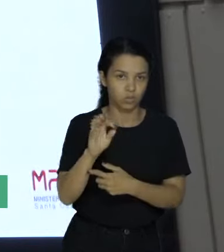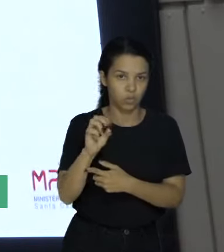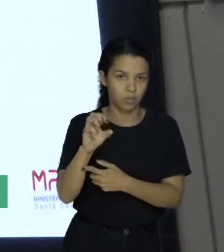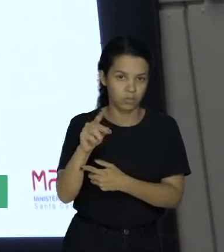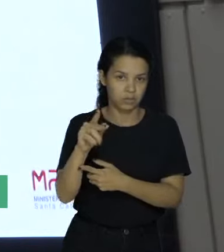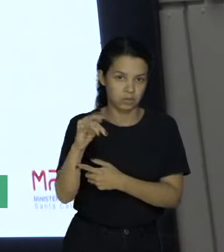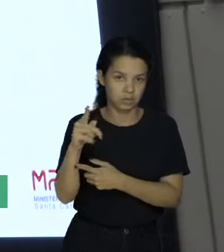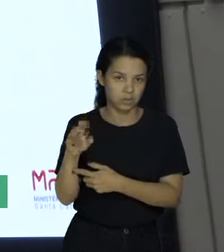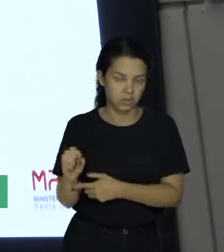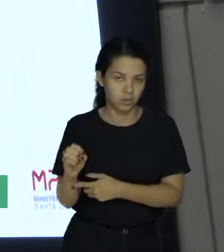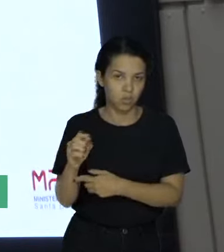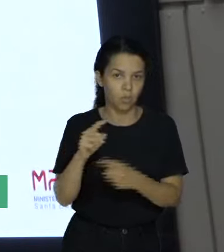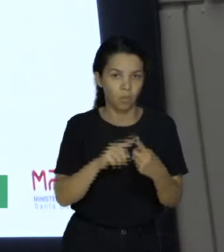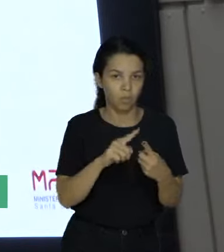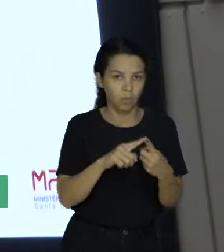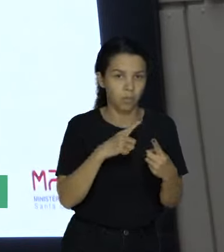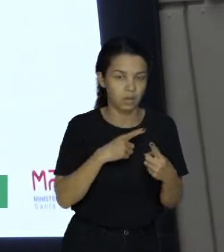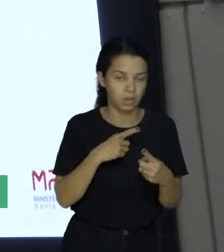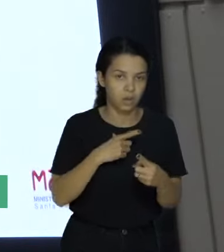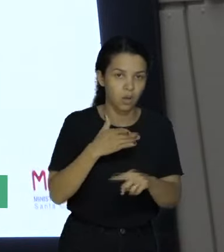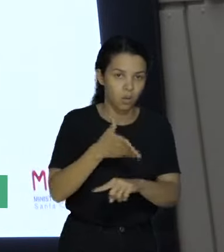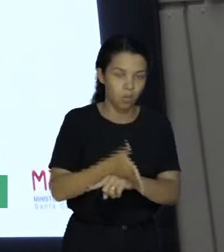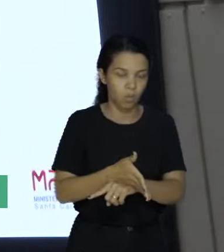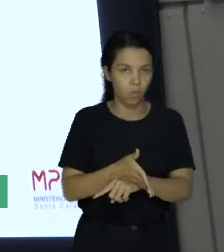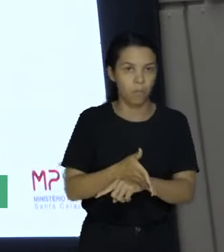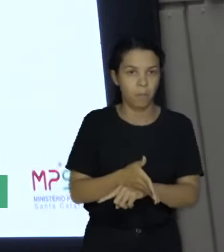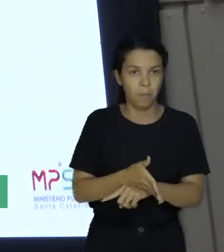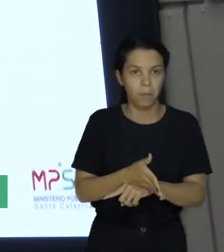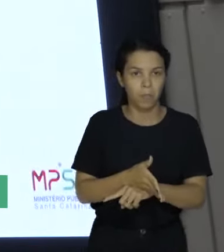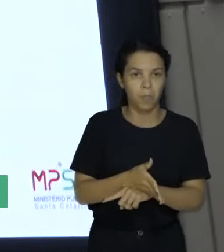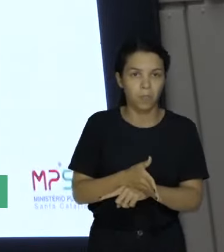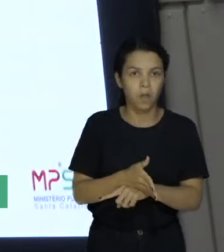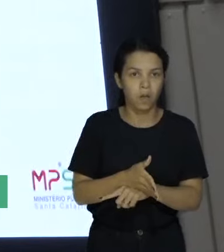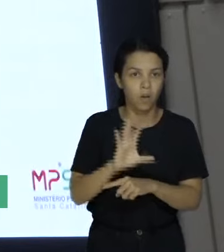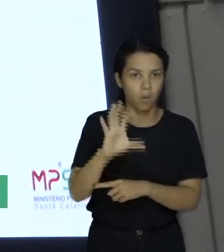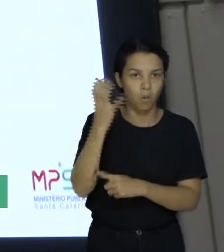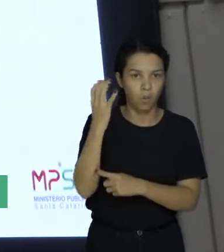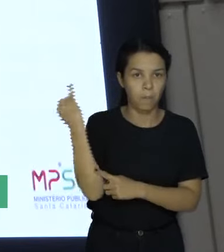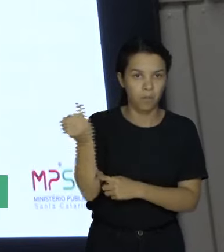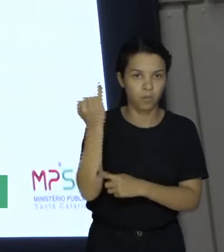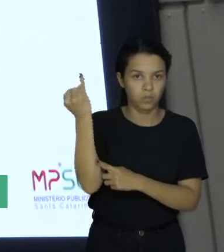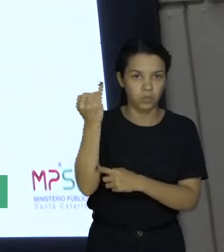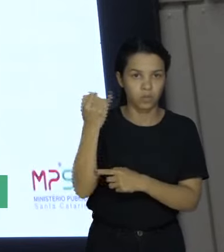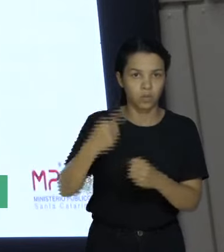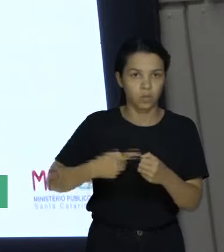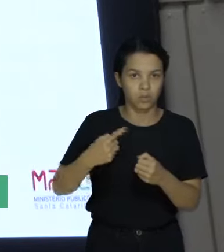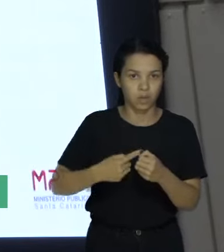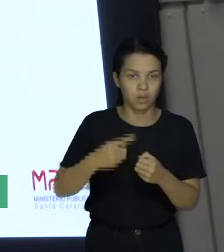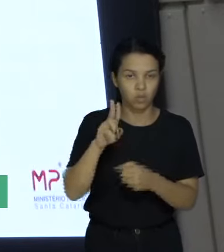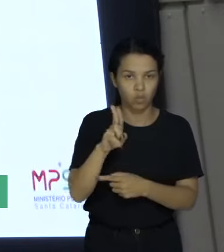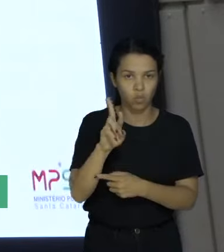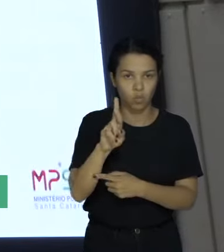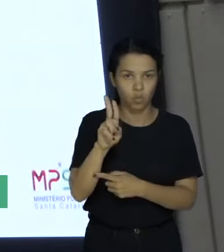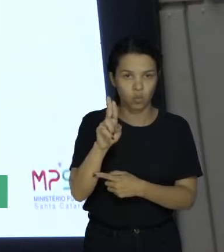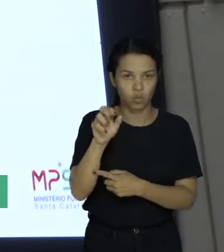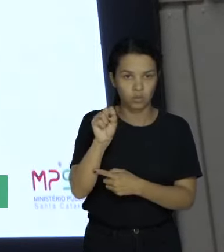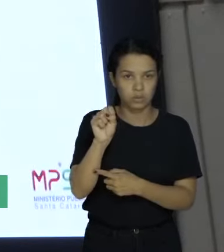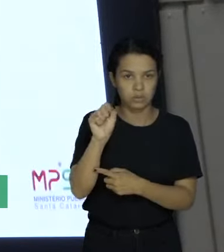Num caso extremamente importante para comunidade de Urussanga que resultou na redução de aproximadamente